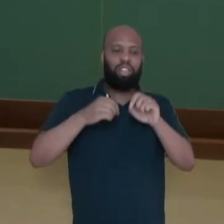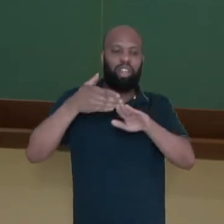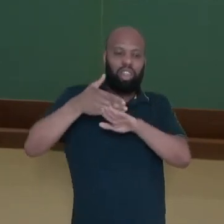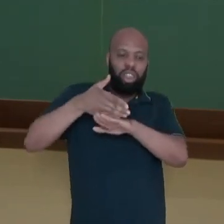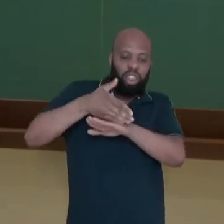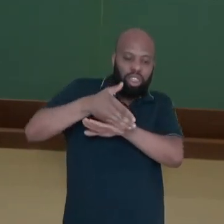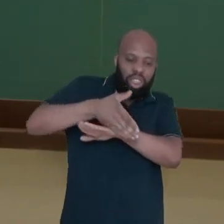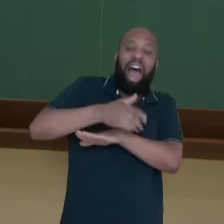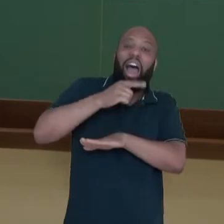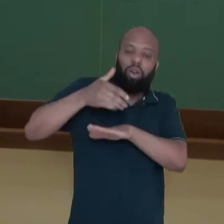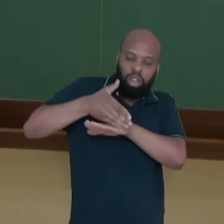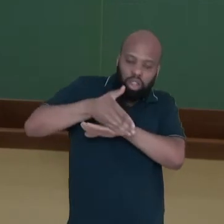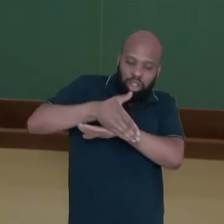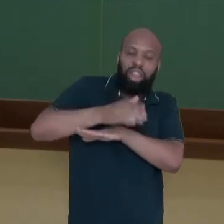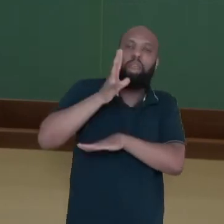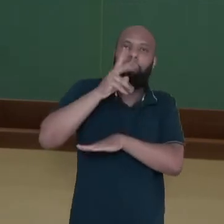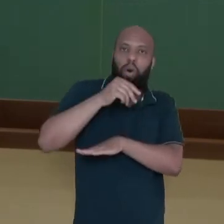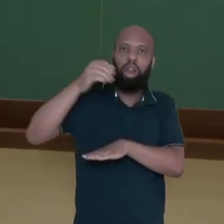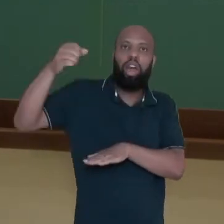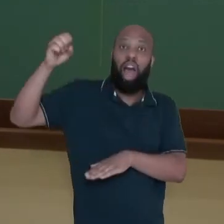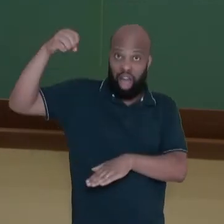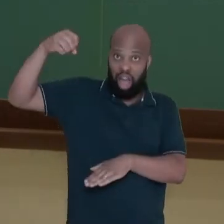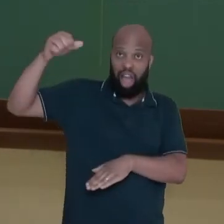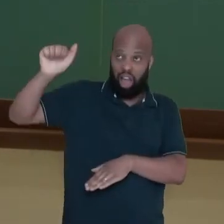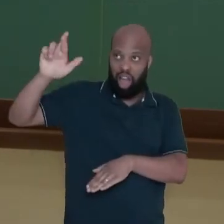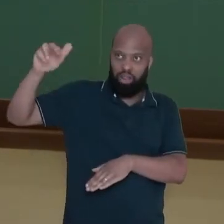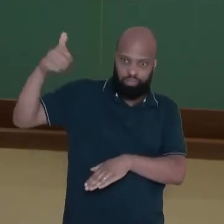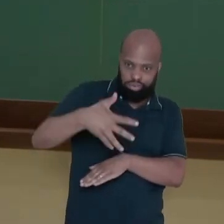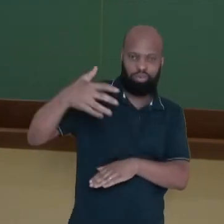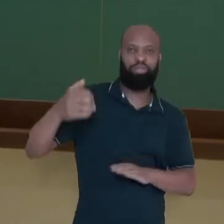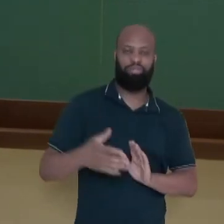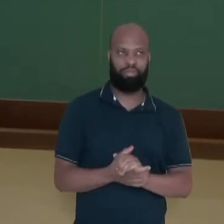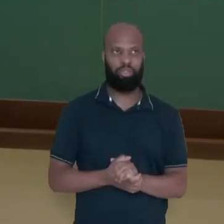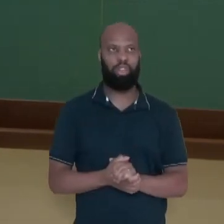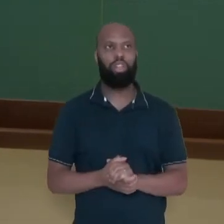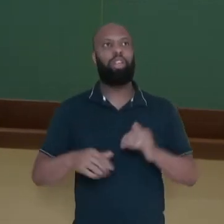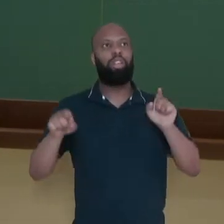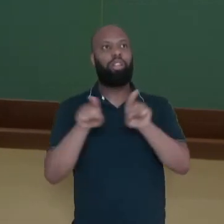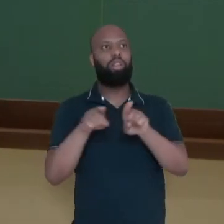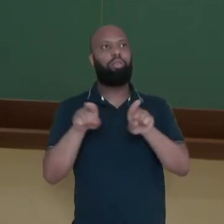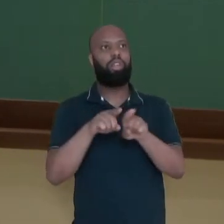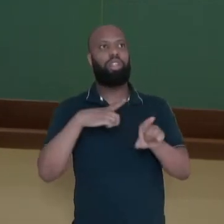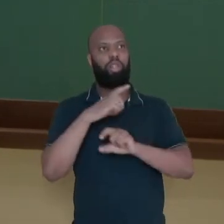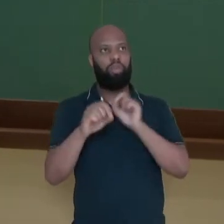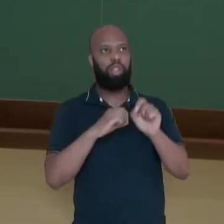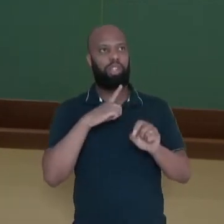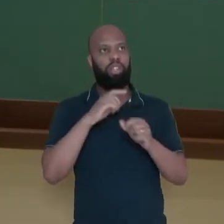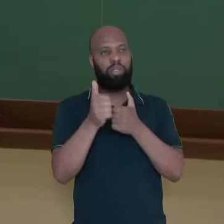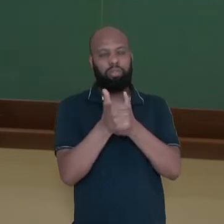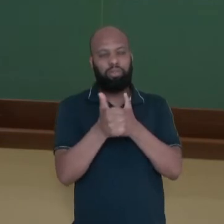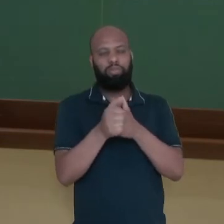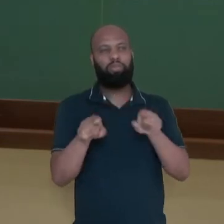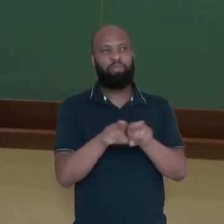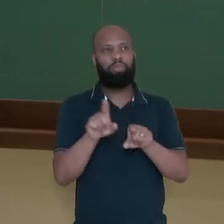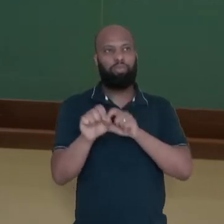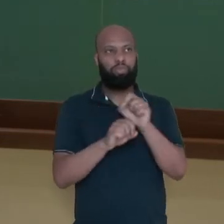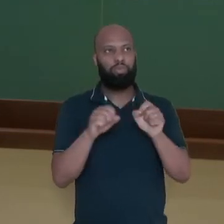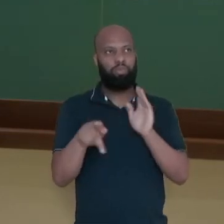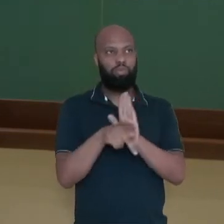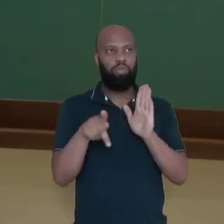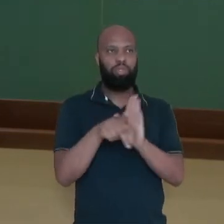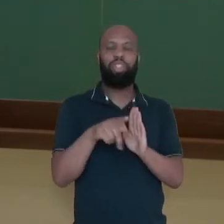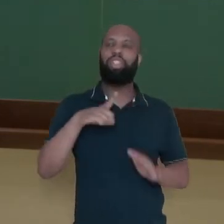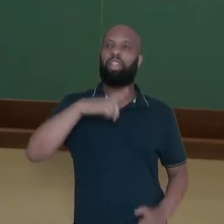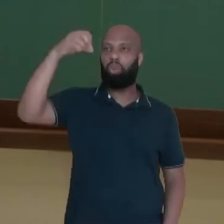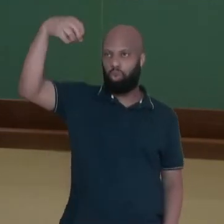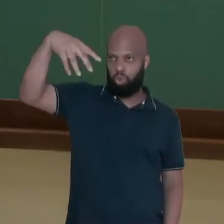lento na água do que no ar. Ainda, nós temos, pessoal, uma aproximação do índice de refração da luz no